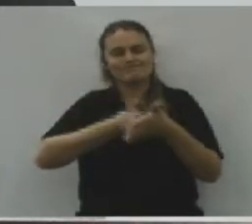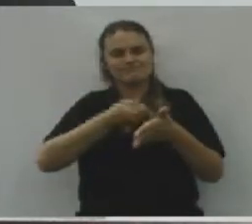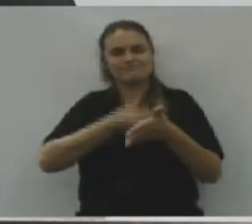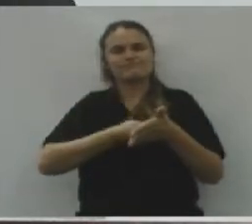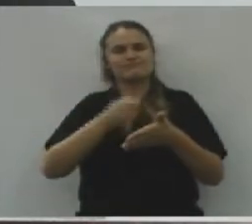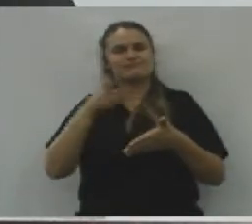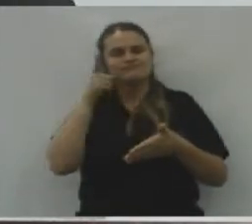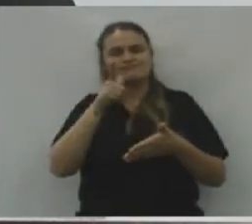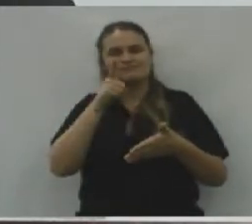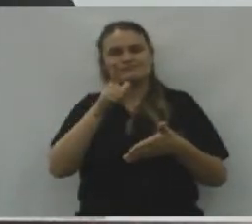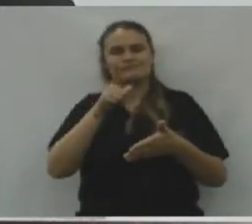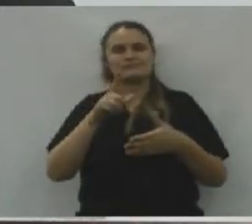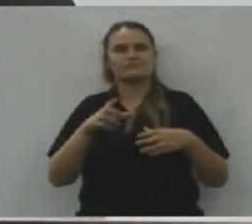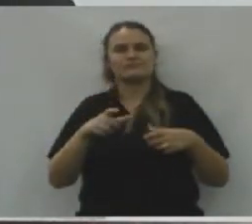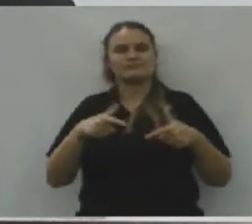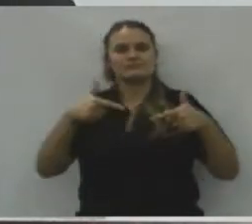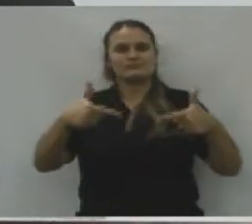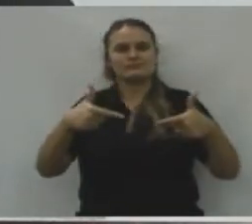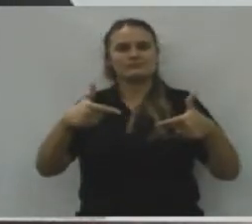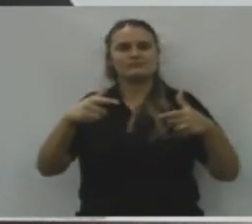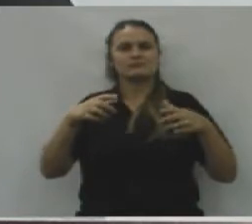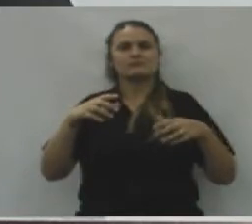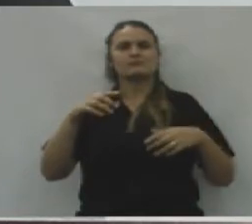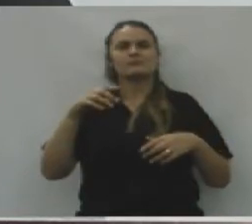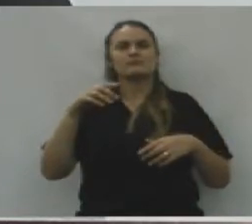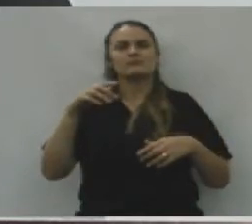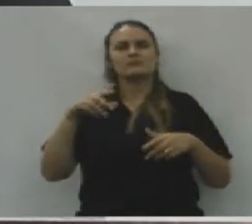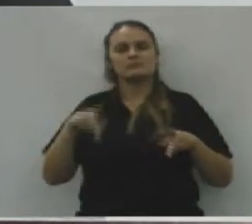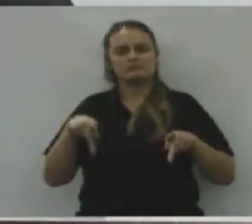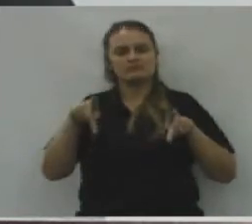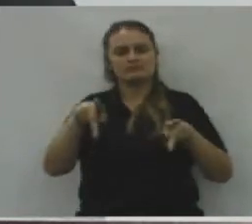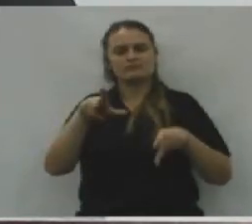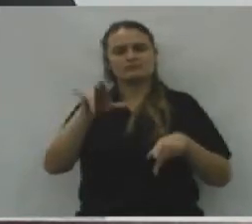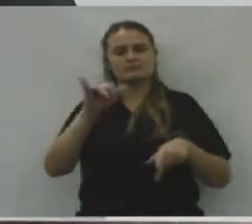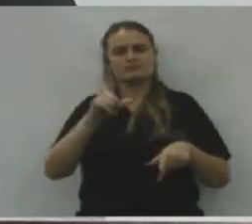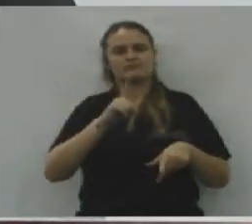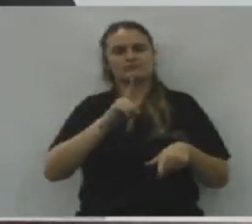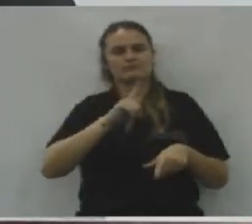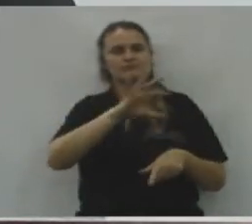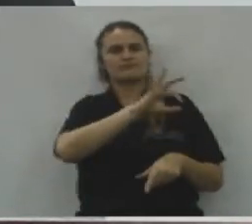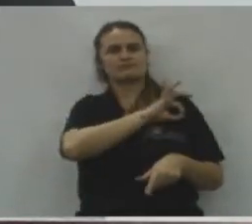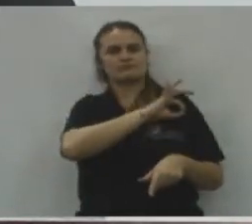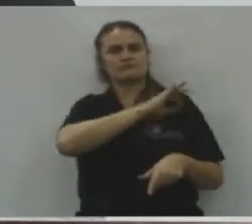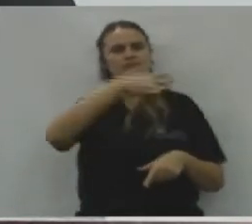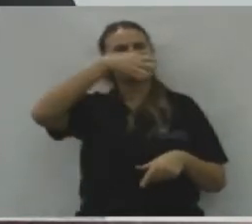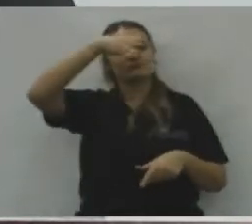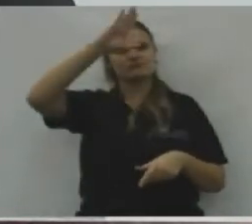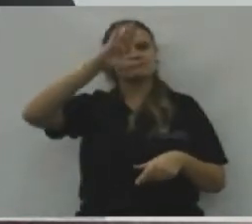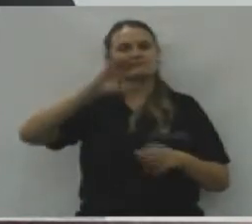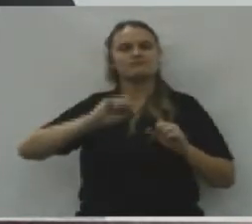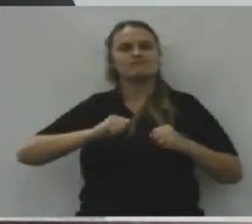com tudo isso é a população, que terá aí, com certeza, policiais